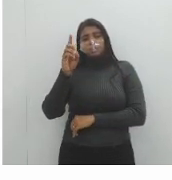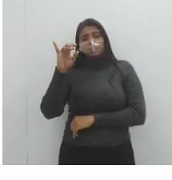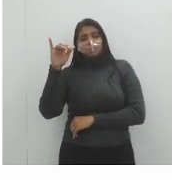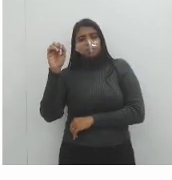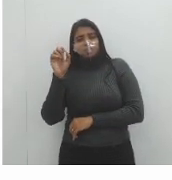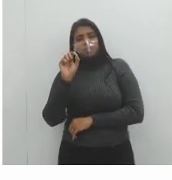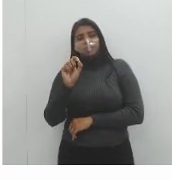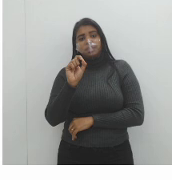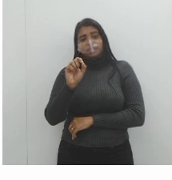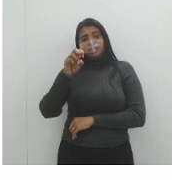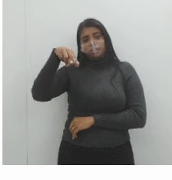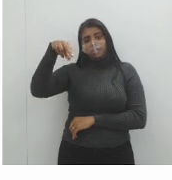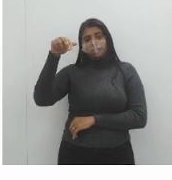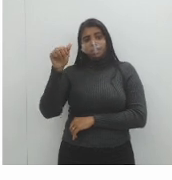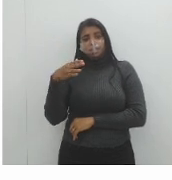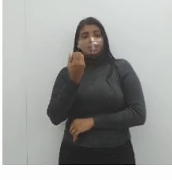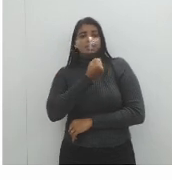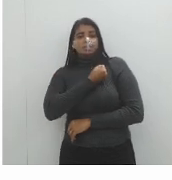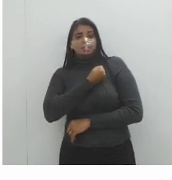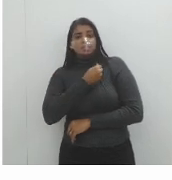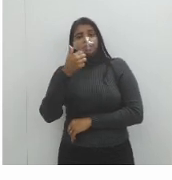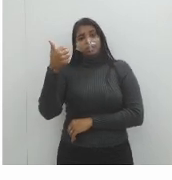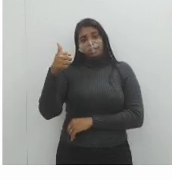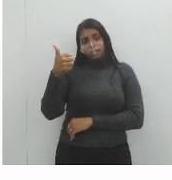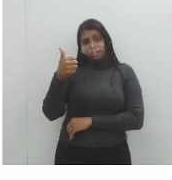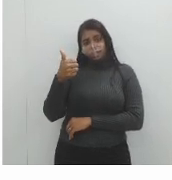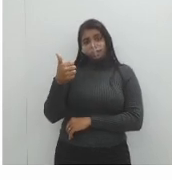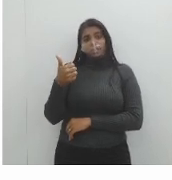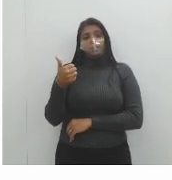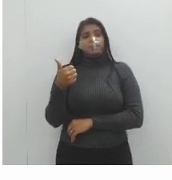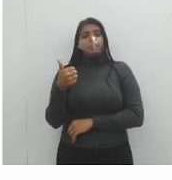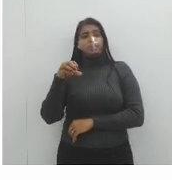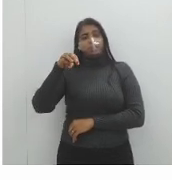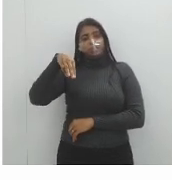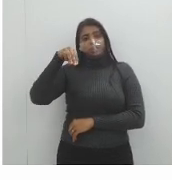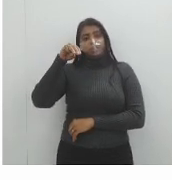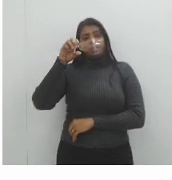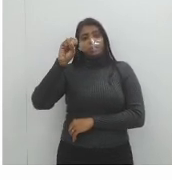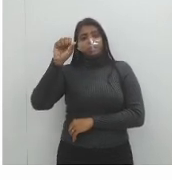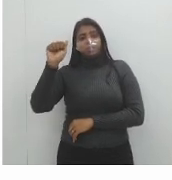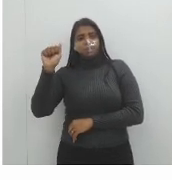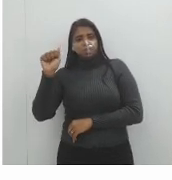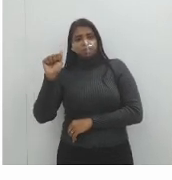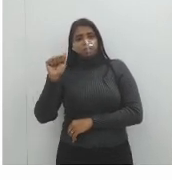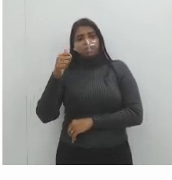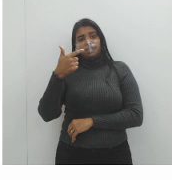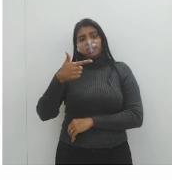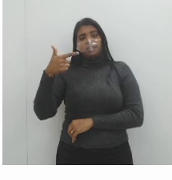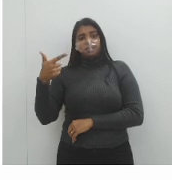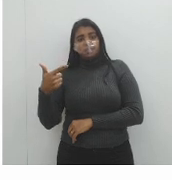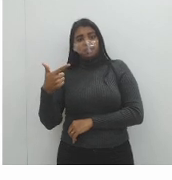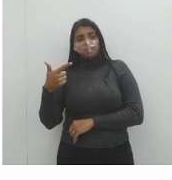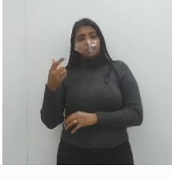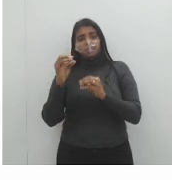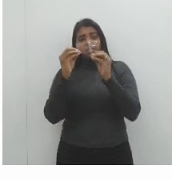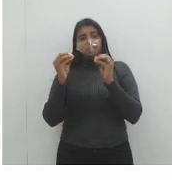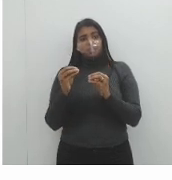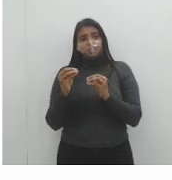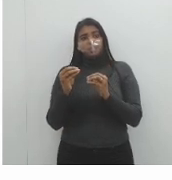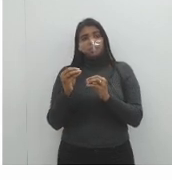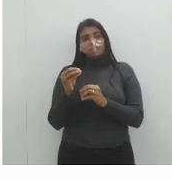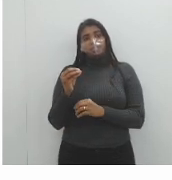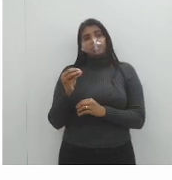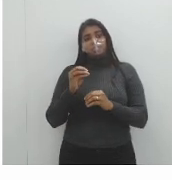o número atômico dele, que é 11, a massa atômica, que é 22, e a configuração eletrônica,